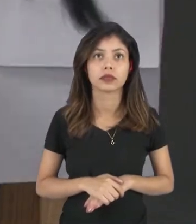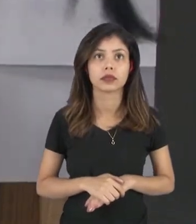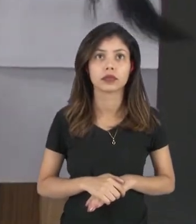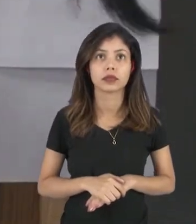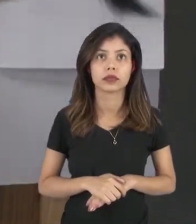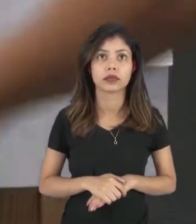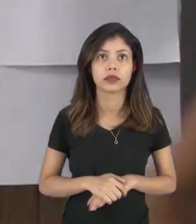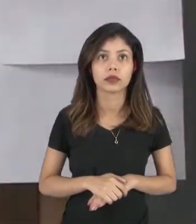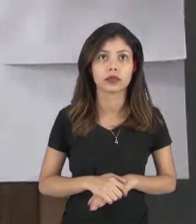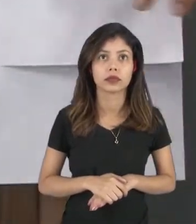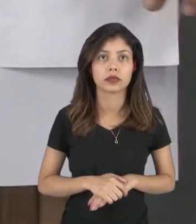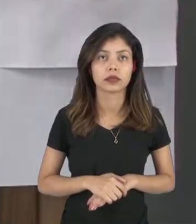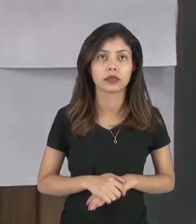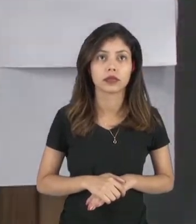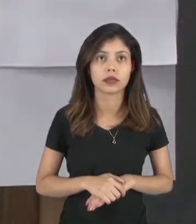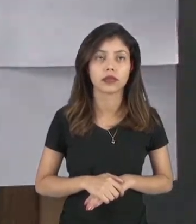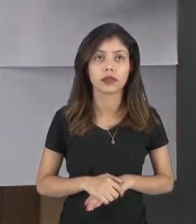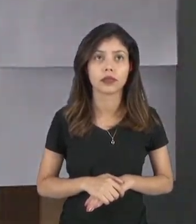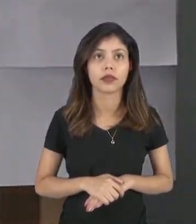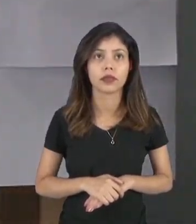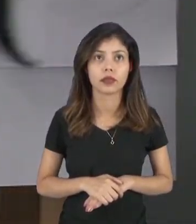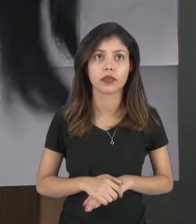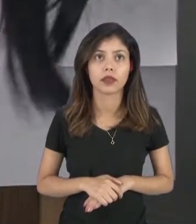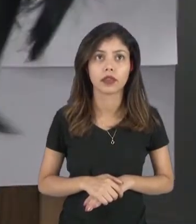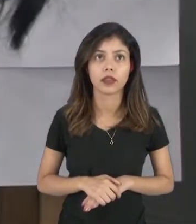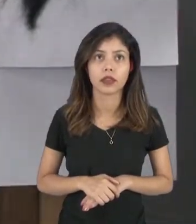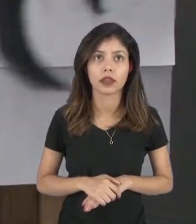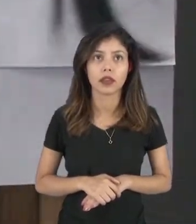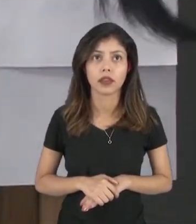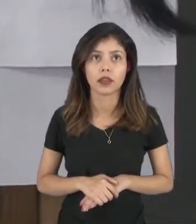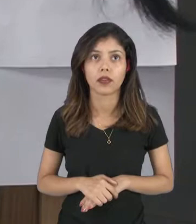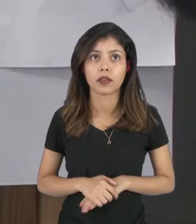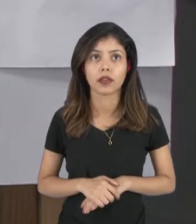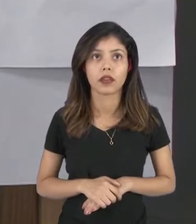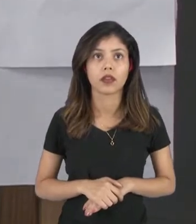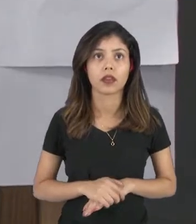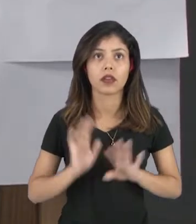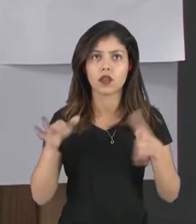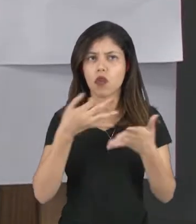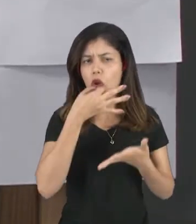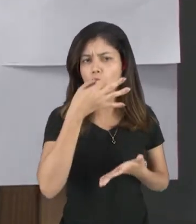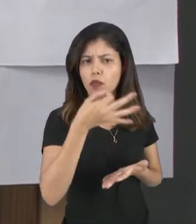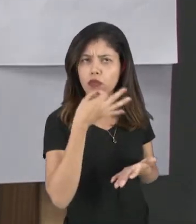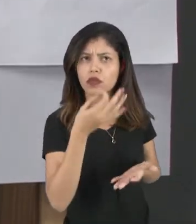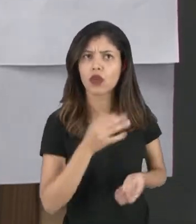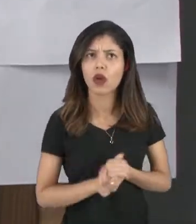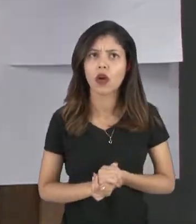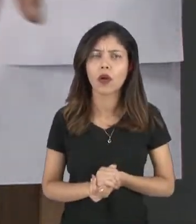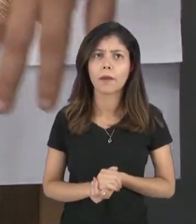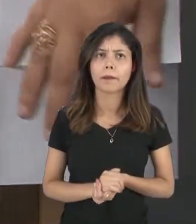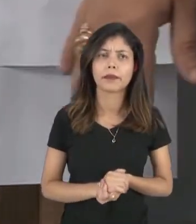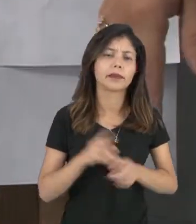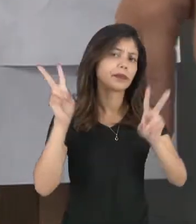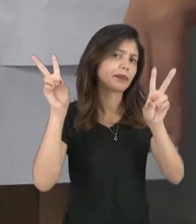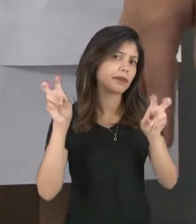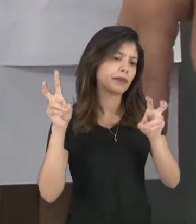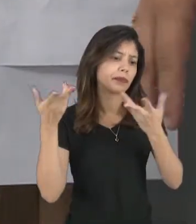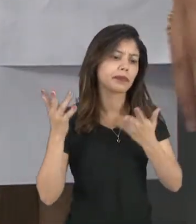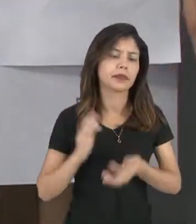aí. E a próxima aqui, ó, letra H. Qual é a opinião do autor sobre esse tema?